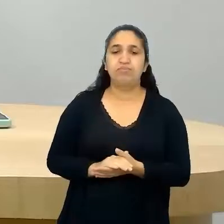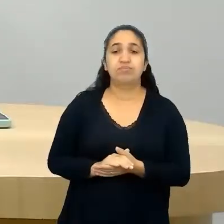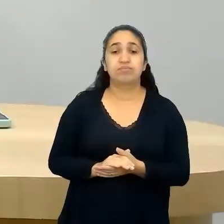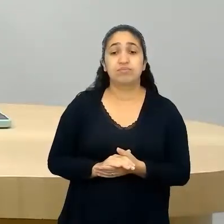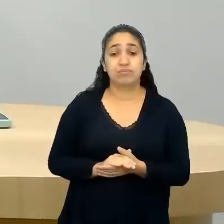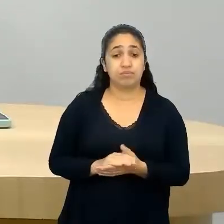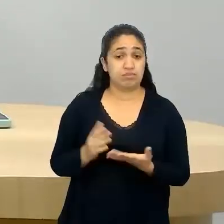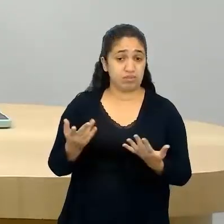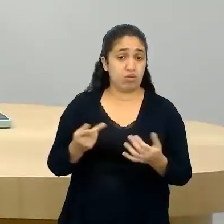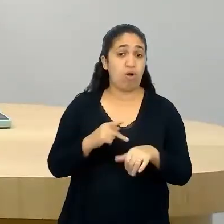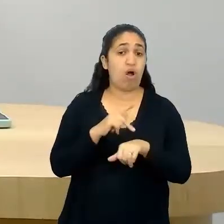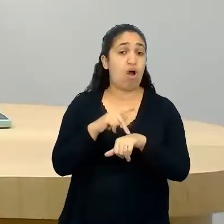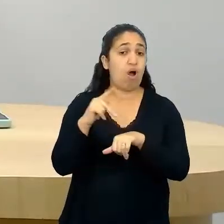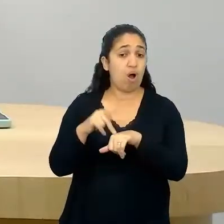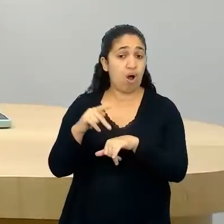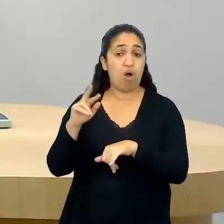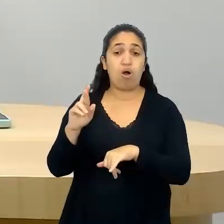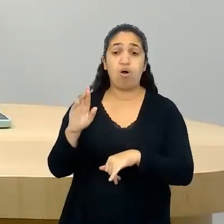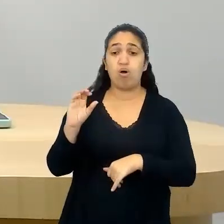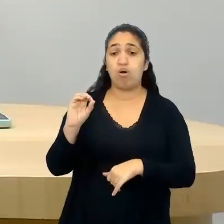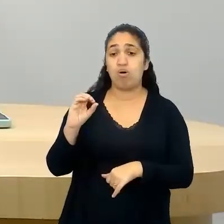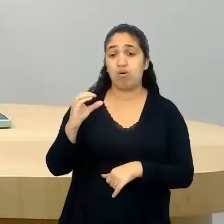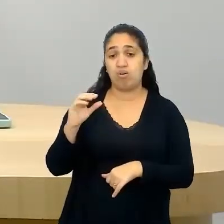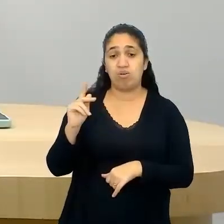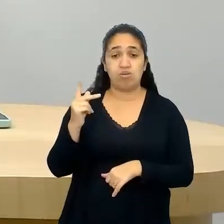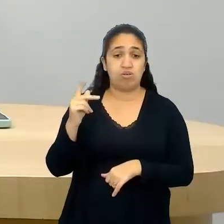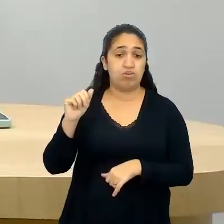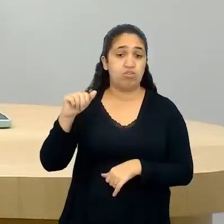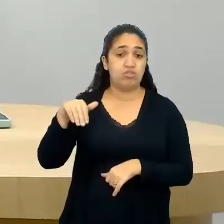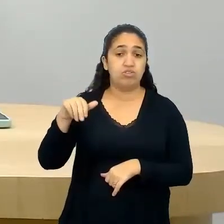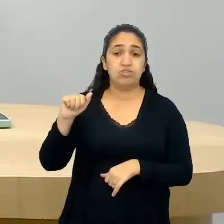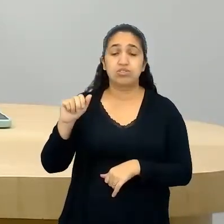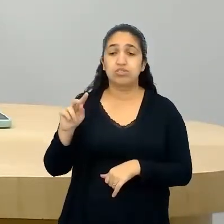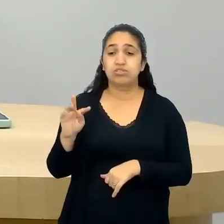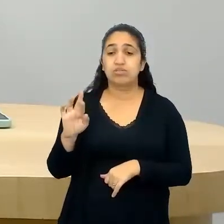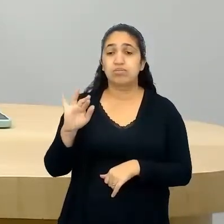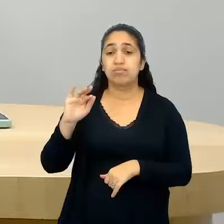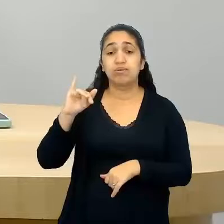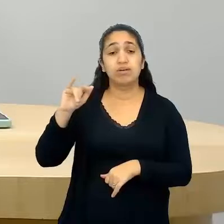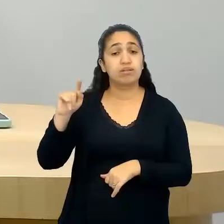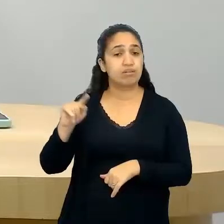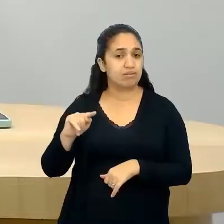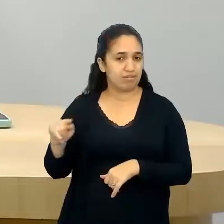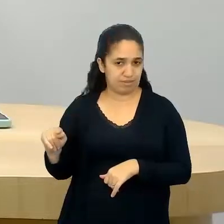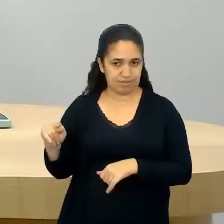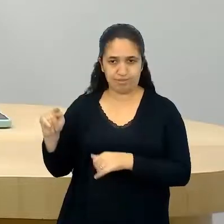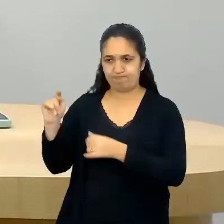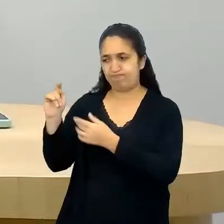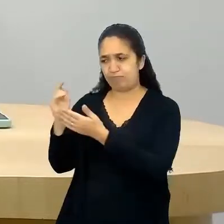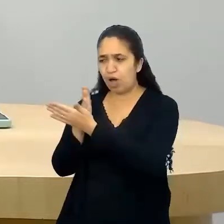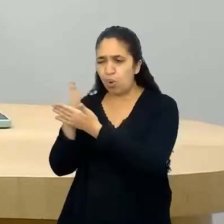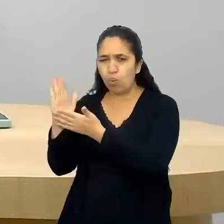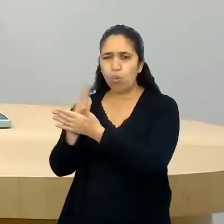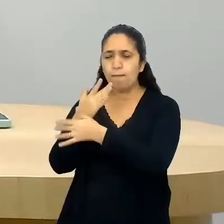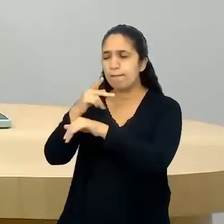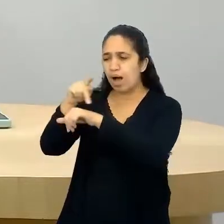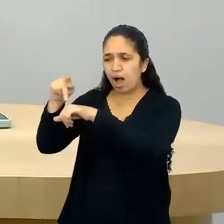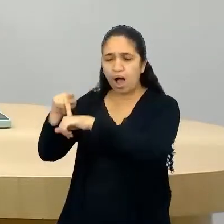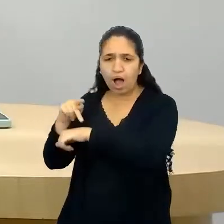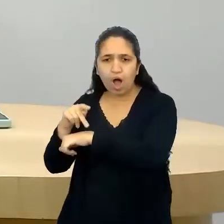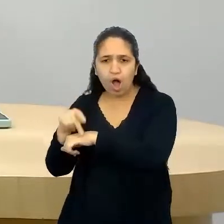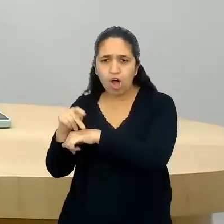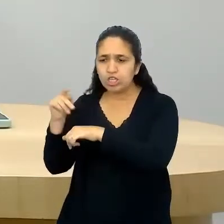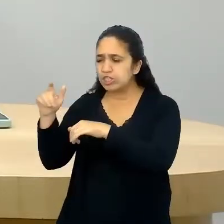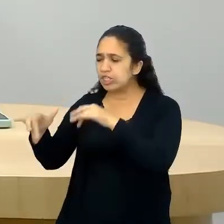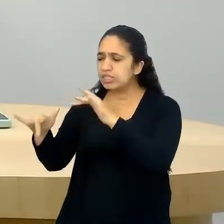Então, por isso que a gente chama de rocha matriz ou a rocha original. Algumas rochas, dependendo aí do material